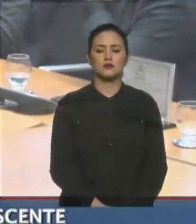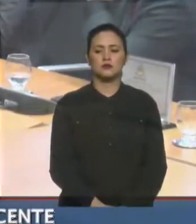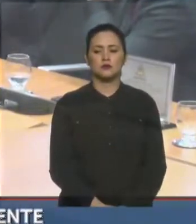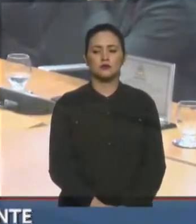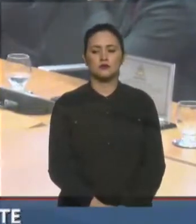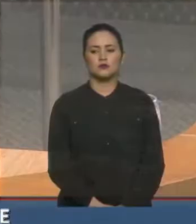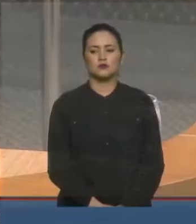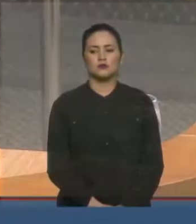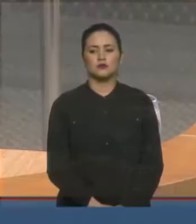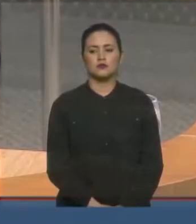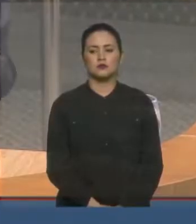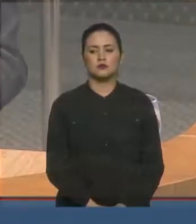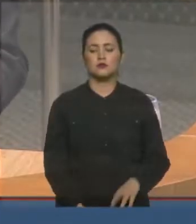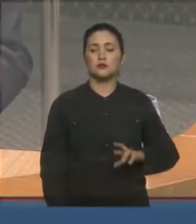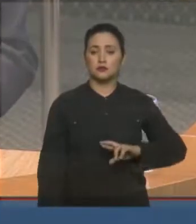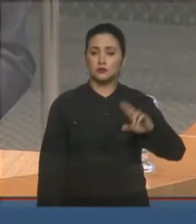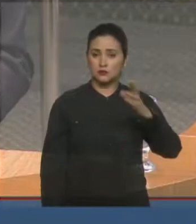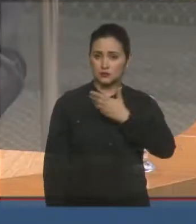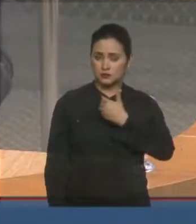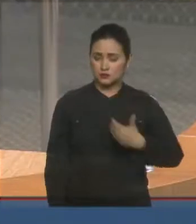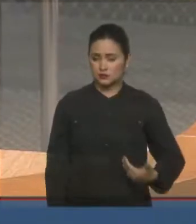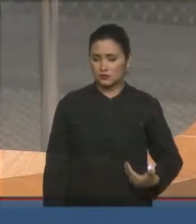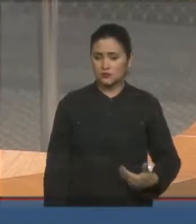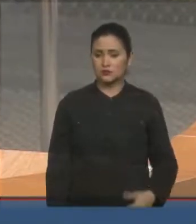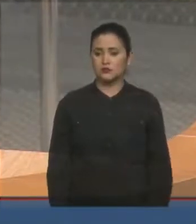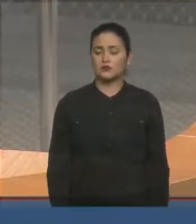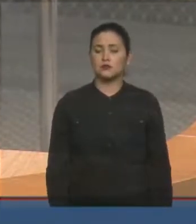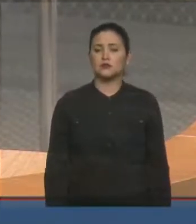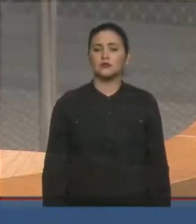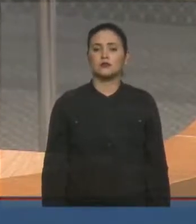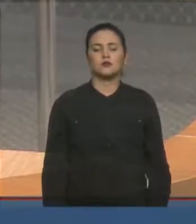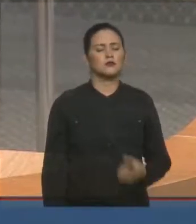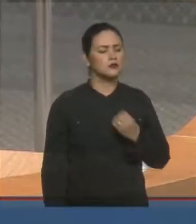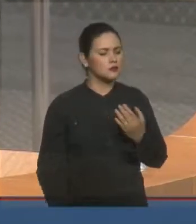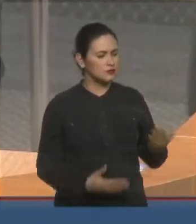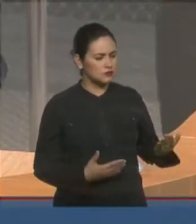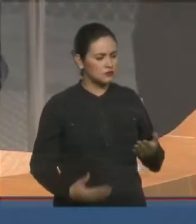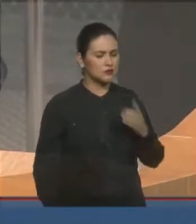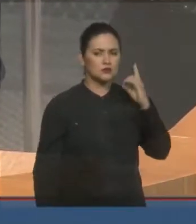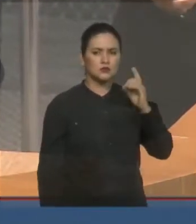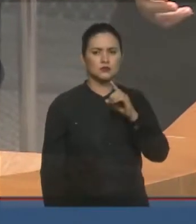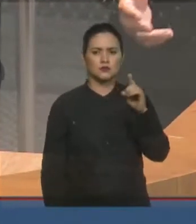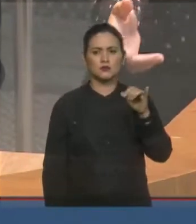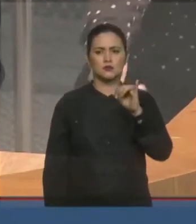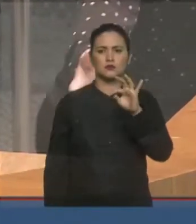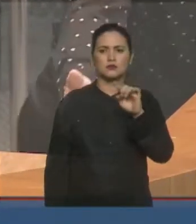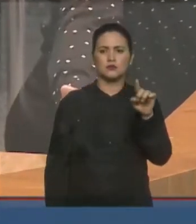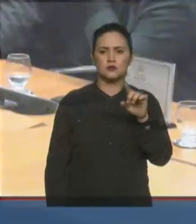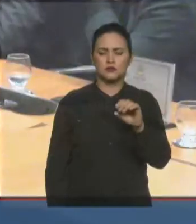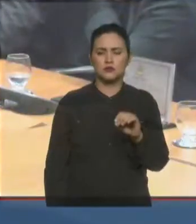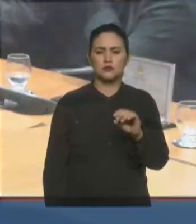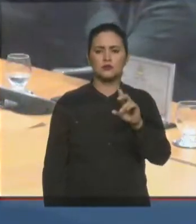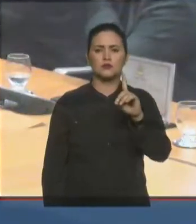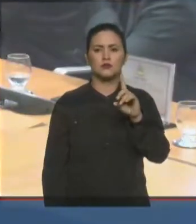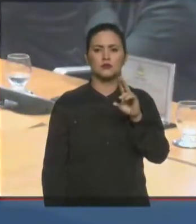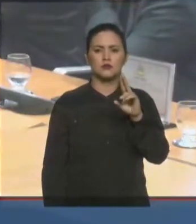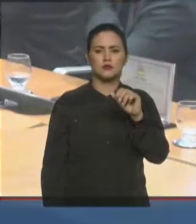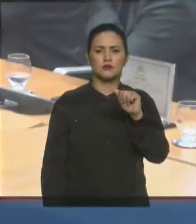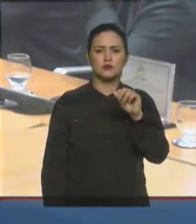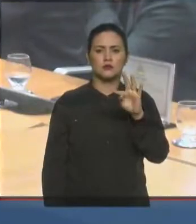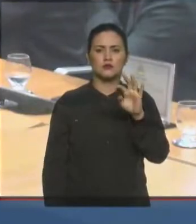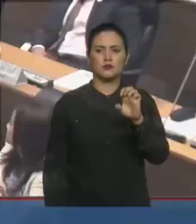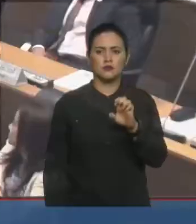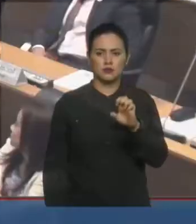Em nome do governador Flávio Dino, eu cumprimento o senhor deputado Zito Rolim, o deputado Duarte Júnior, autor da